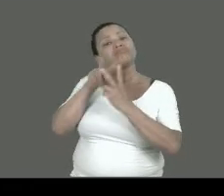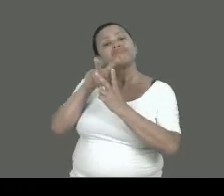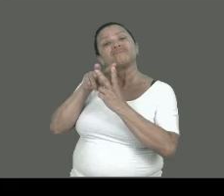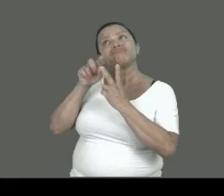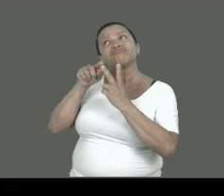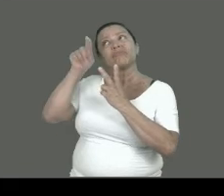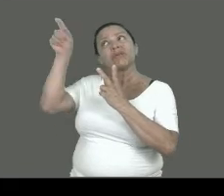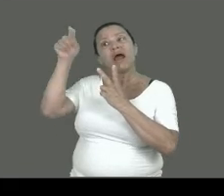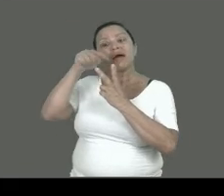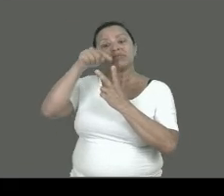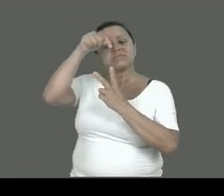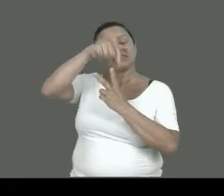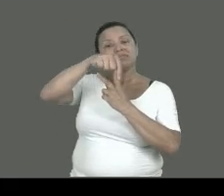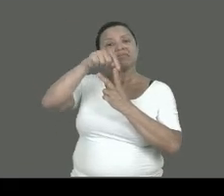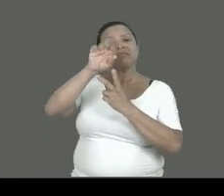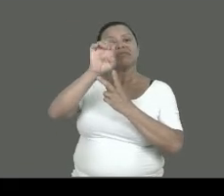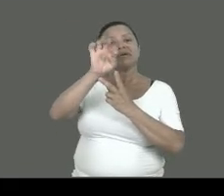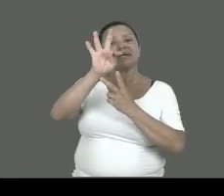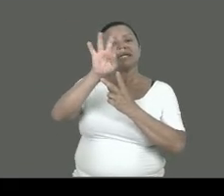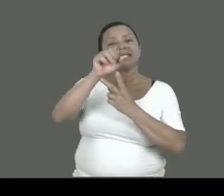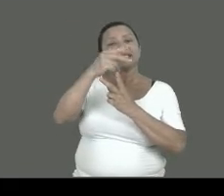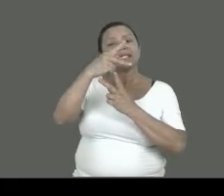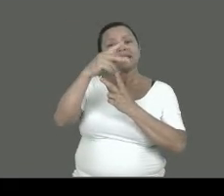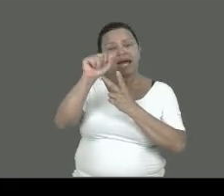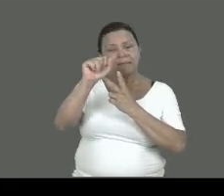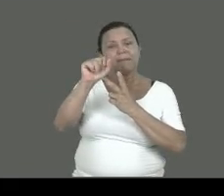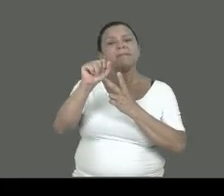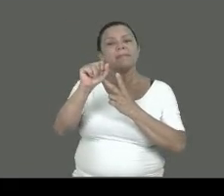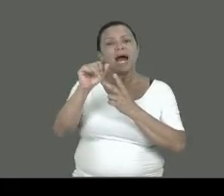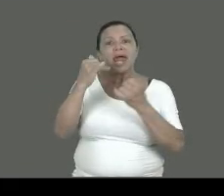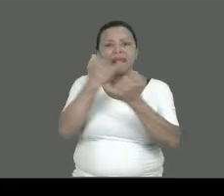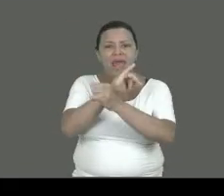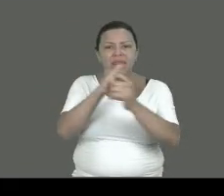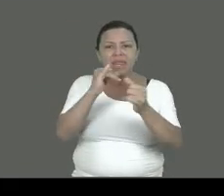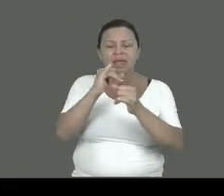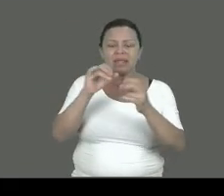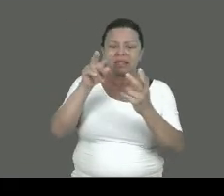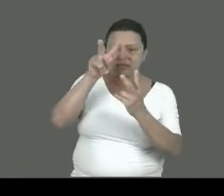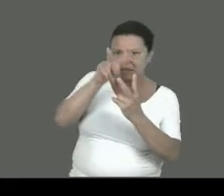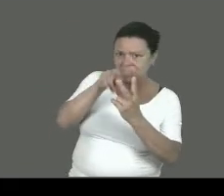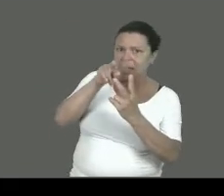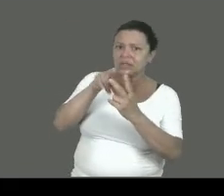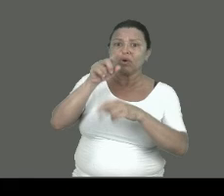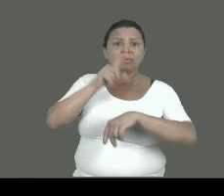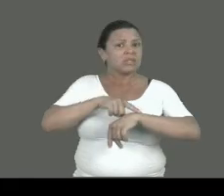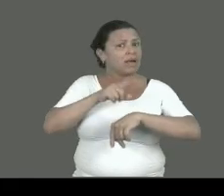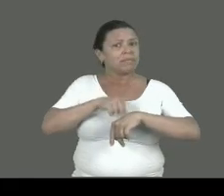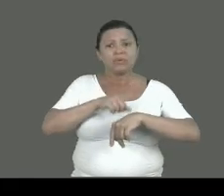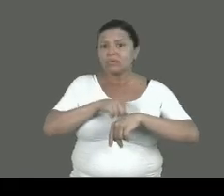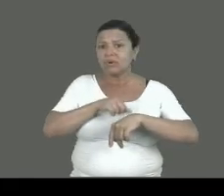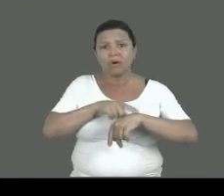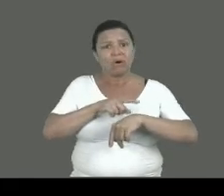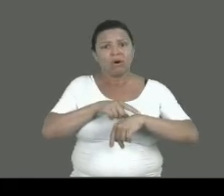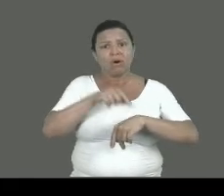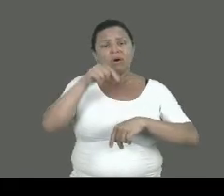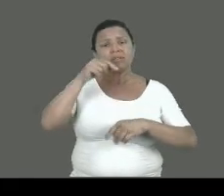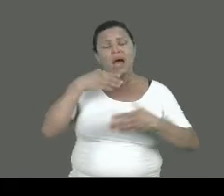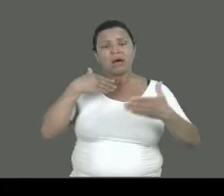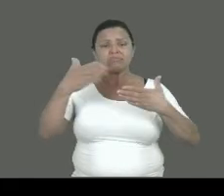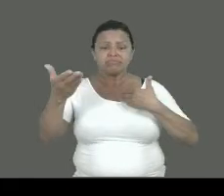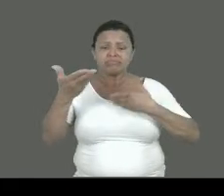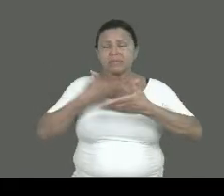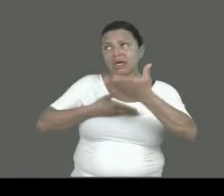duas etapas, dois níveis energéticos que o tempo todo estão